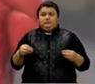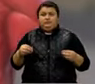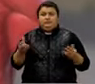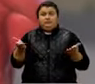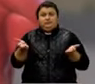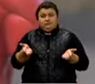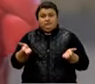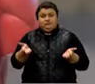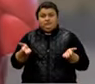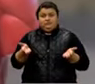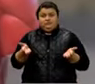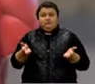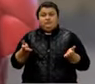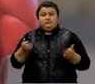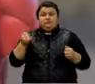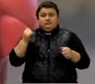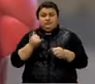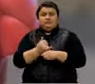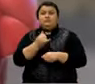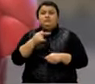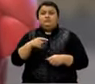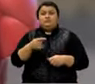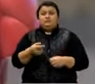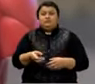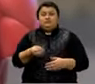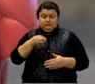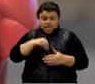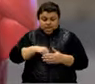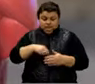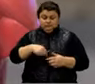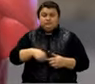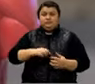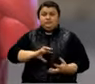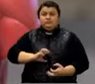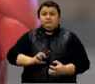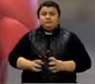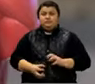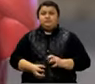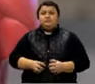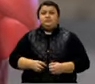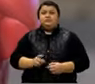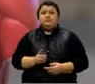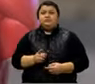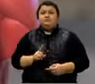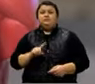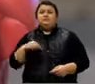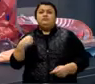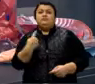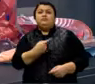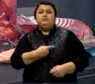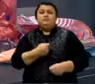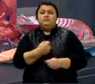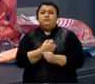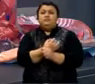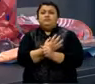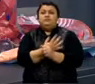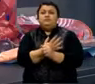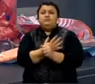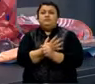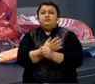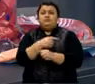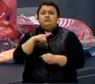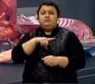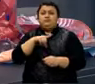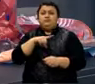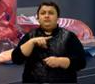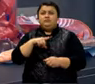Então, é isso que acontece no nosso organismo, tá? Os nossos ácidos que são produzidos